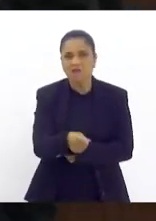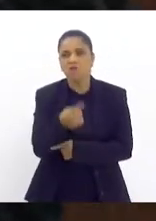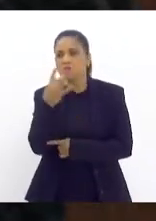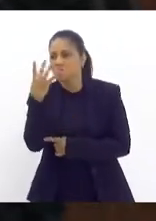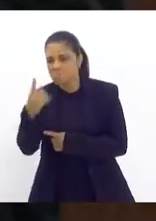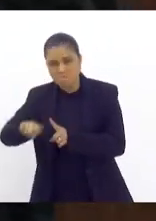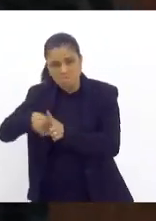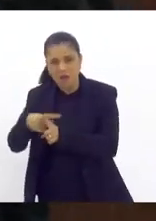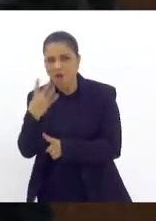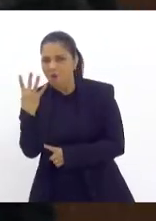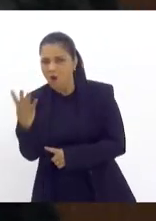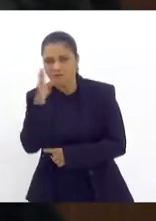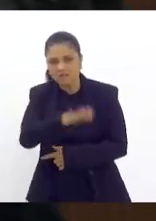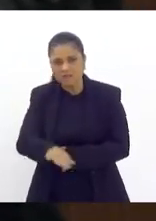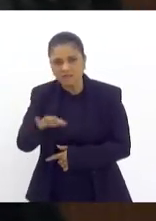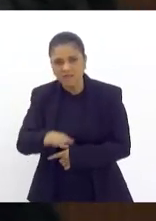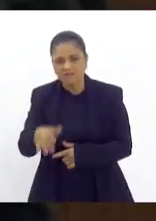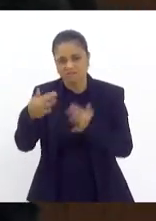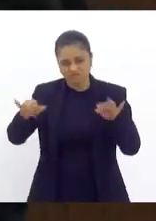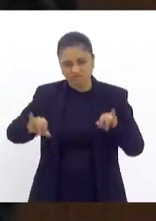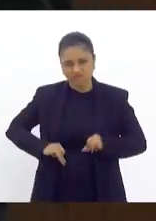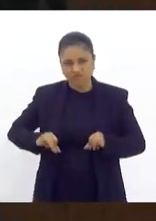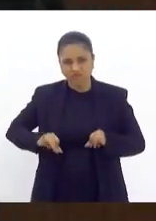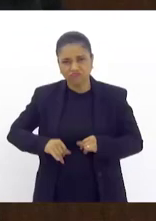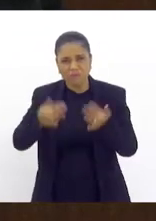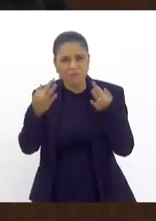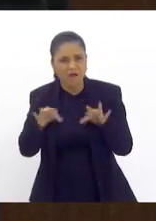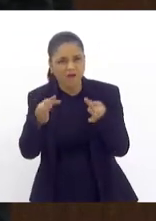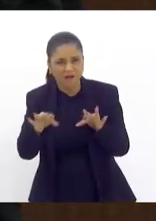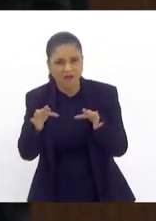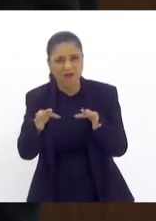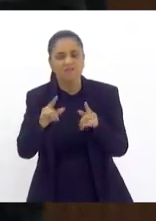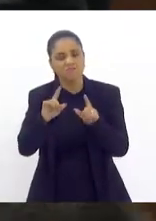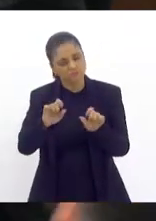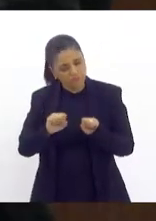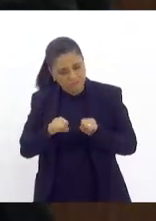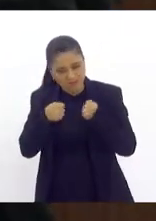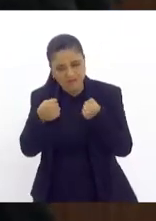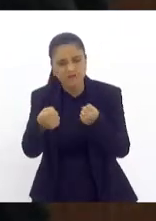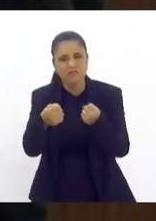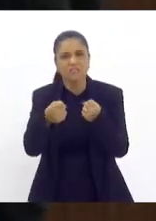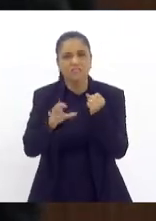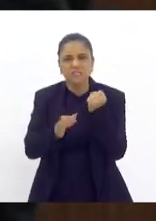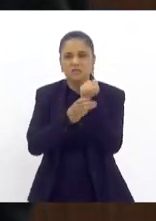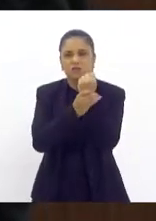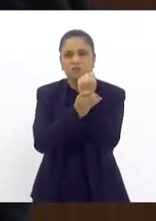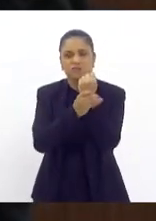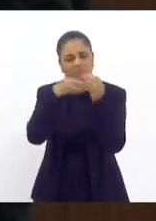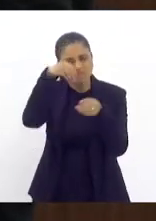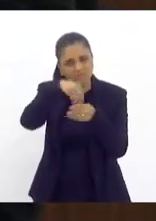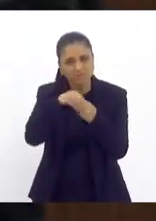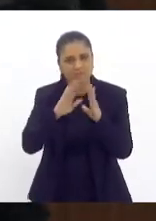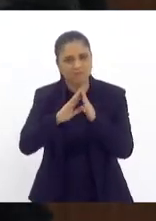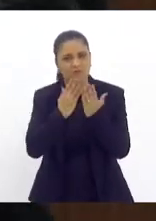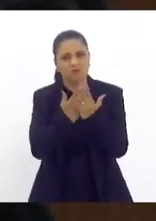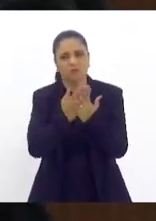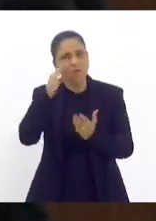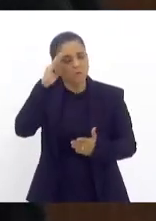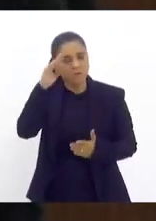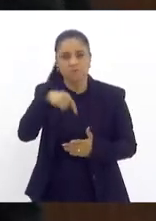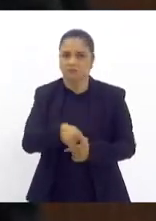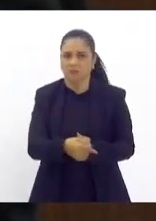por isso que a gente defende a segurança dentro das escolas. Por isso que nós precisamos falar que temos que ter,